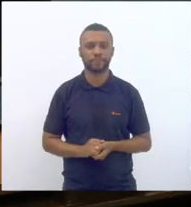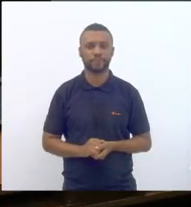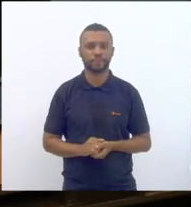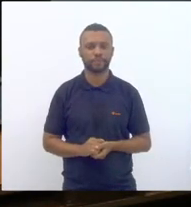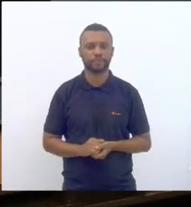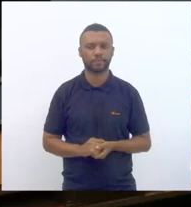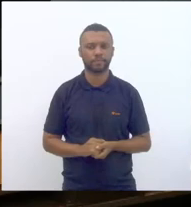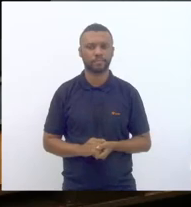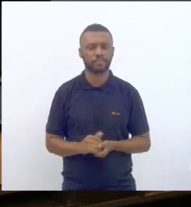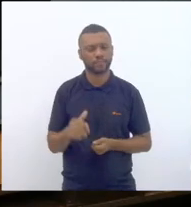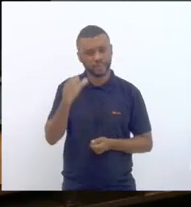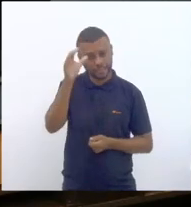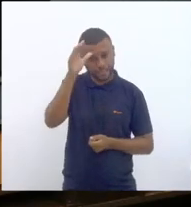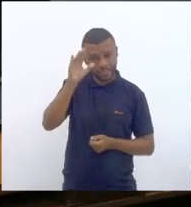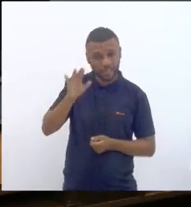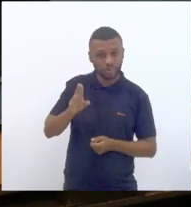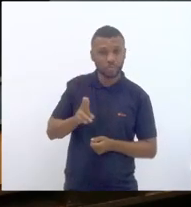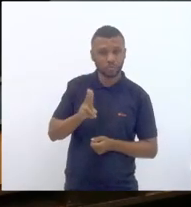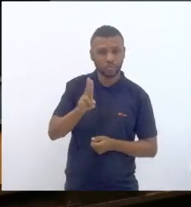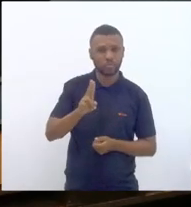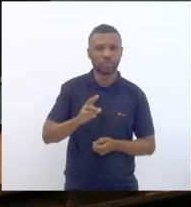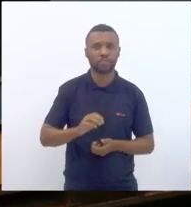Tia Ju.